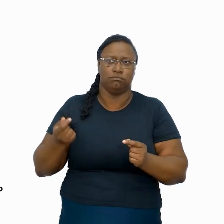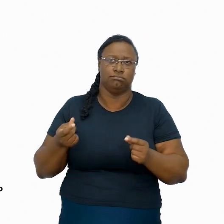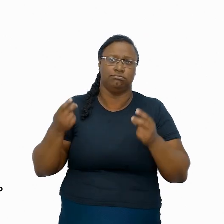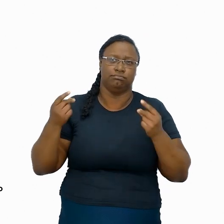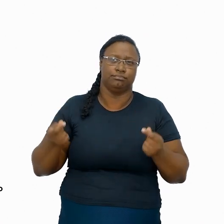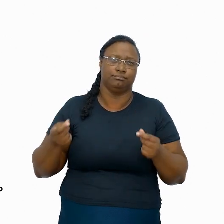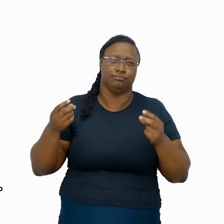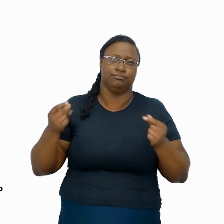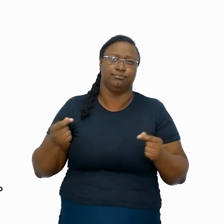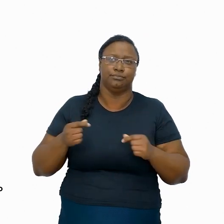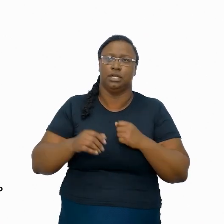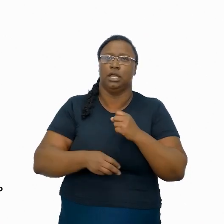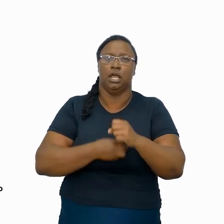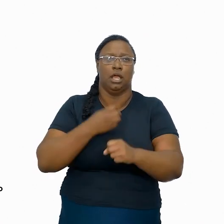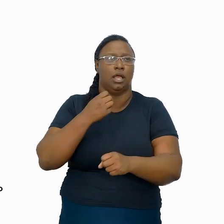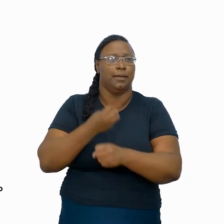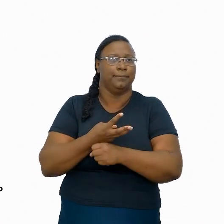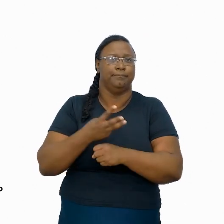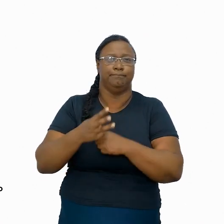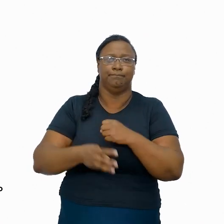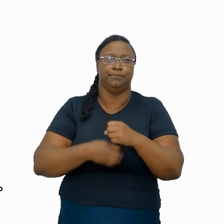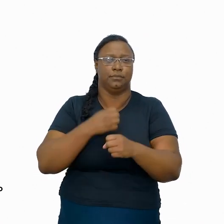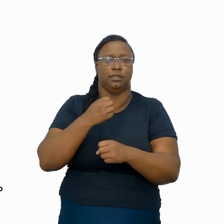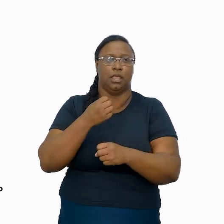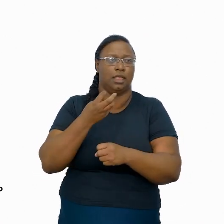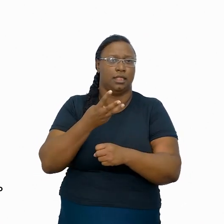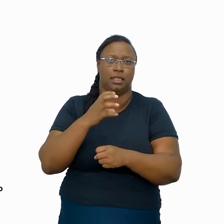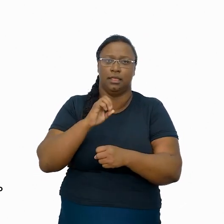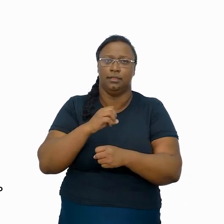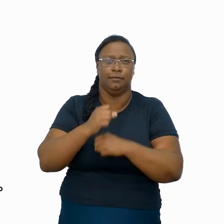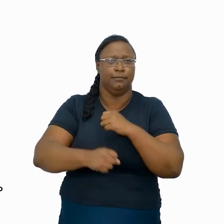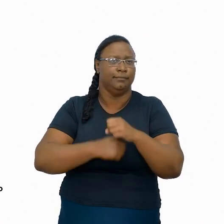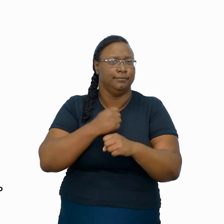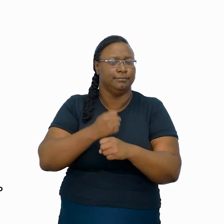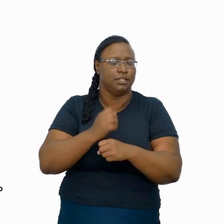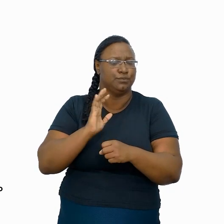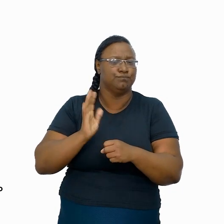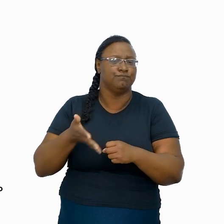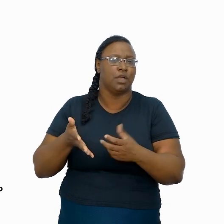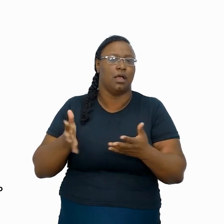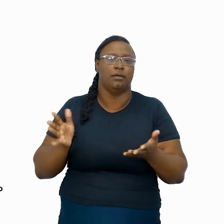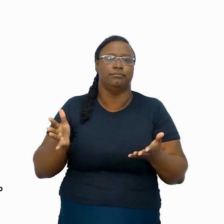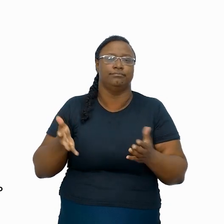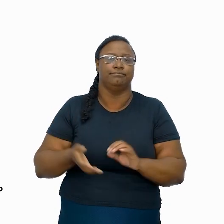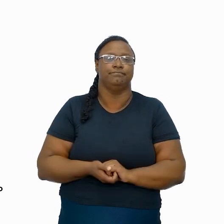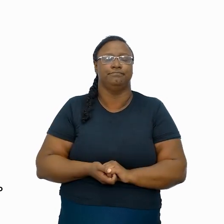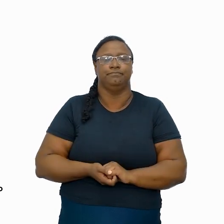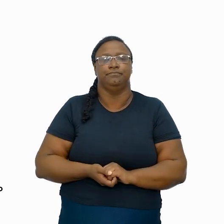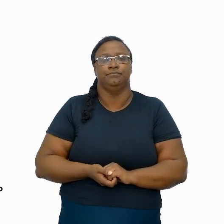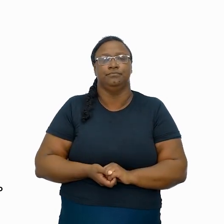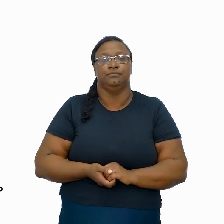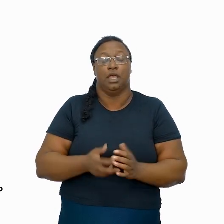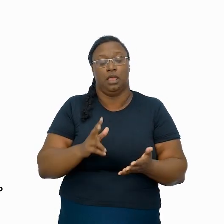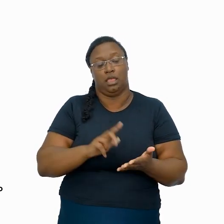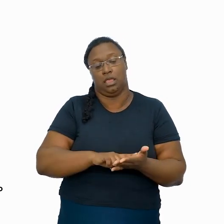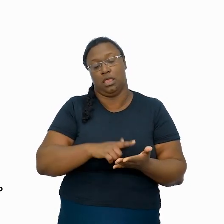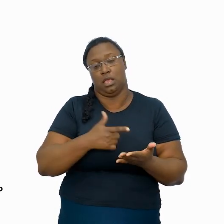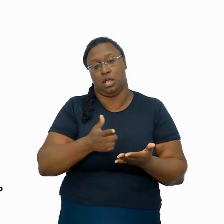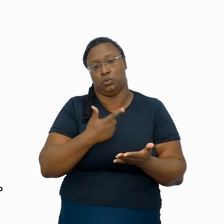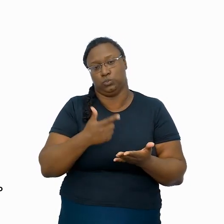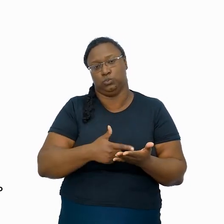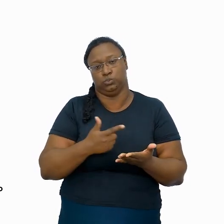20, 30 anos que esse material existe, vale a pena. Alguns livros que a gente recebe, né, pelo